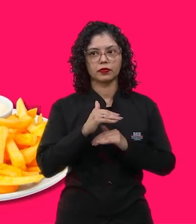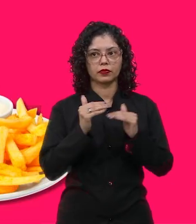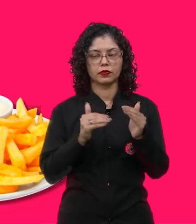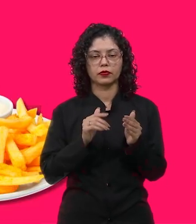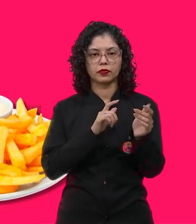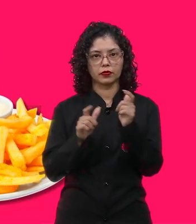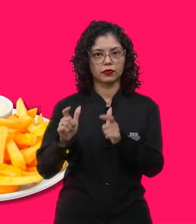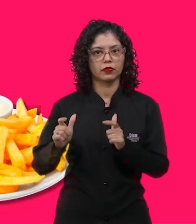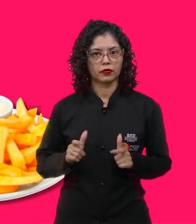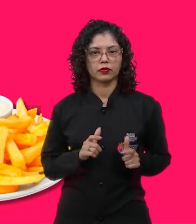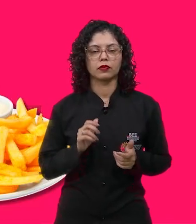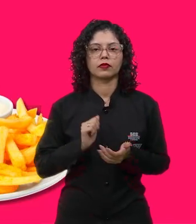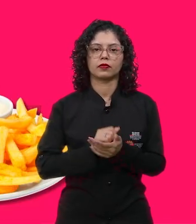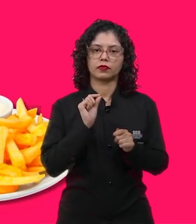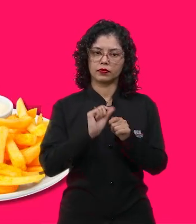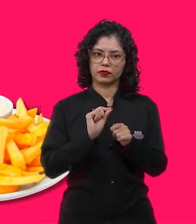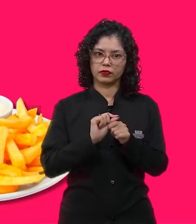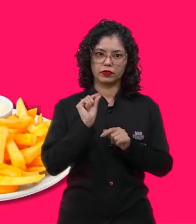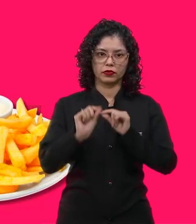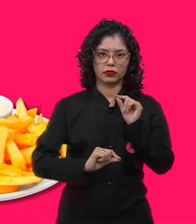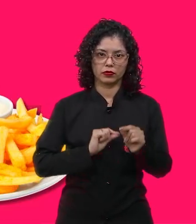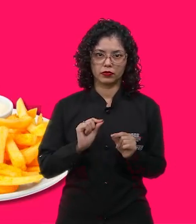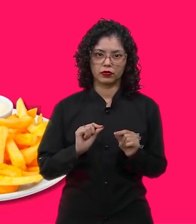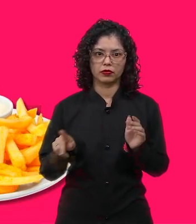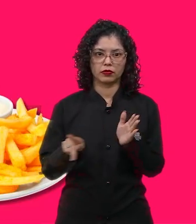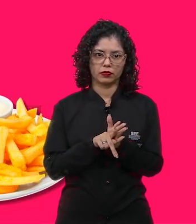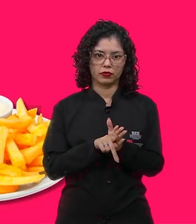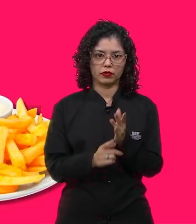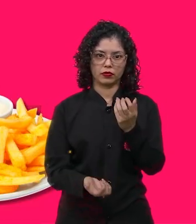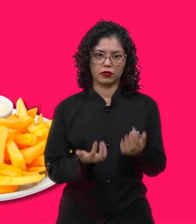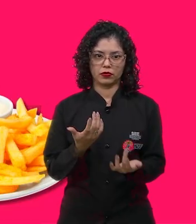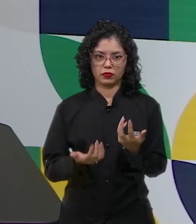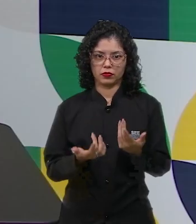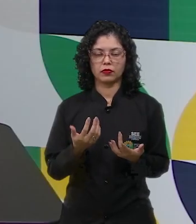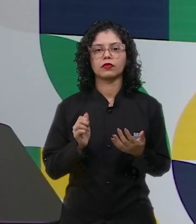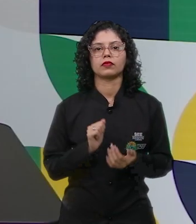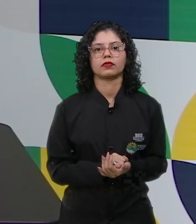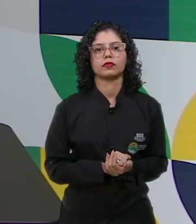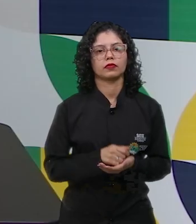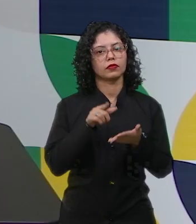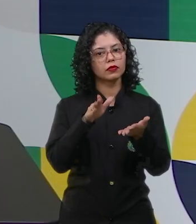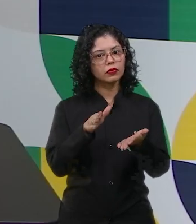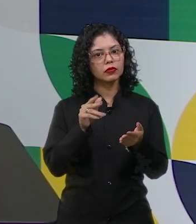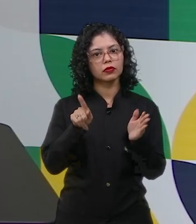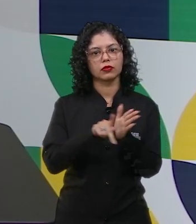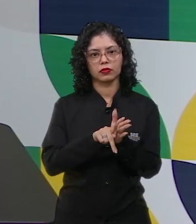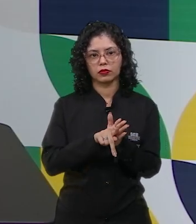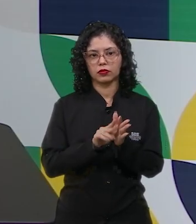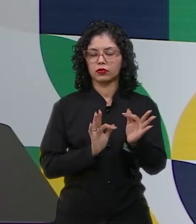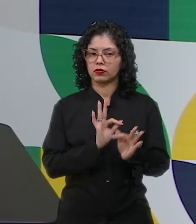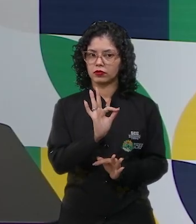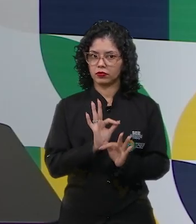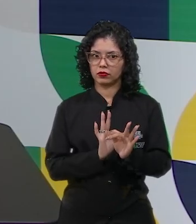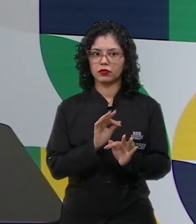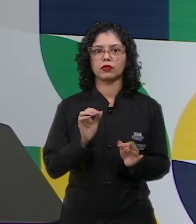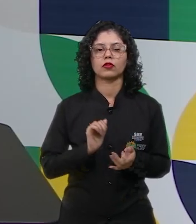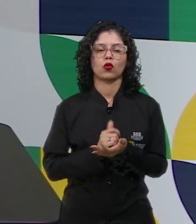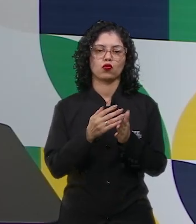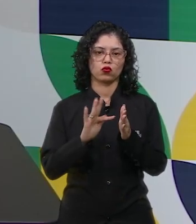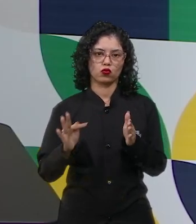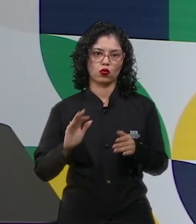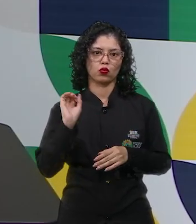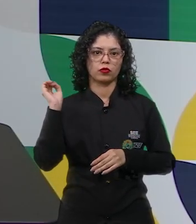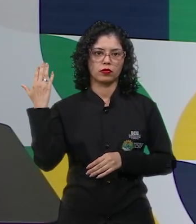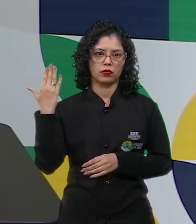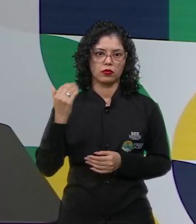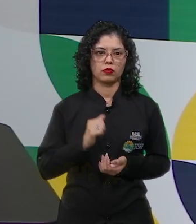os lados, né, fazendo com que ele seja frito. Então, é assim que funciona a Air Fryer,